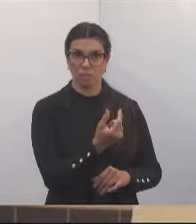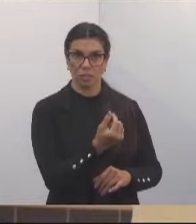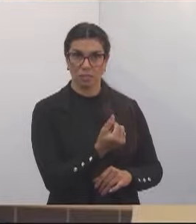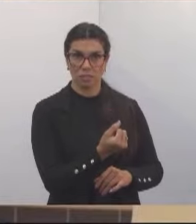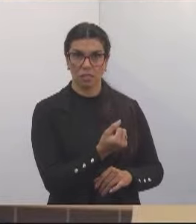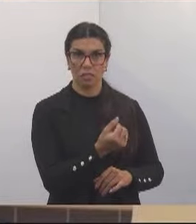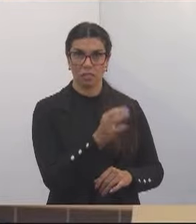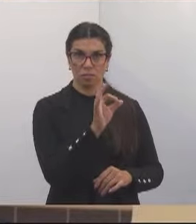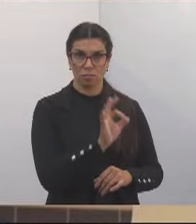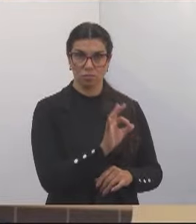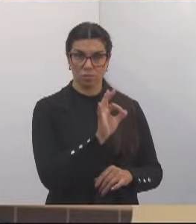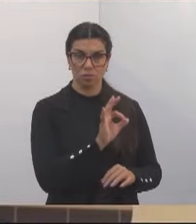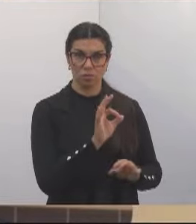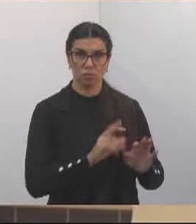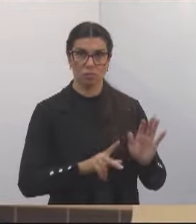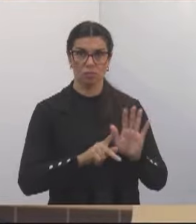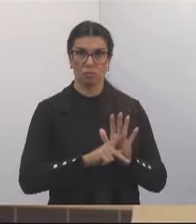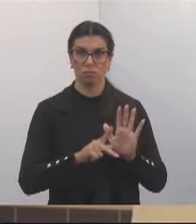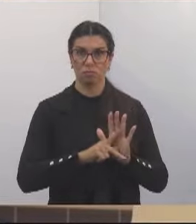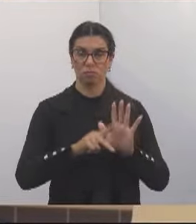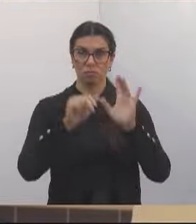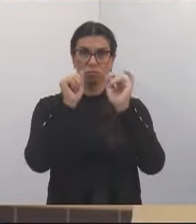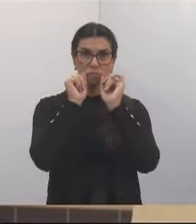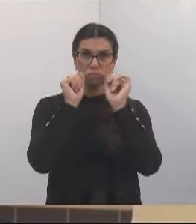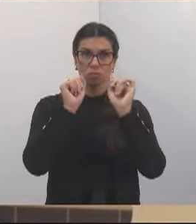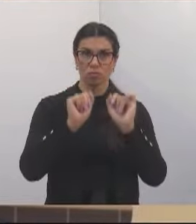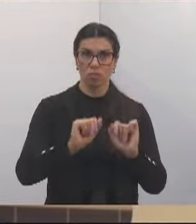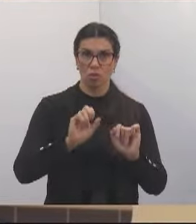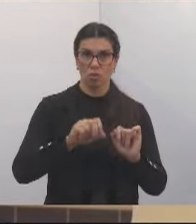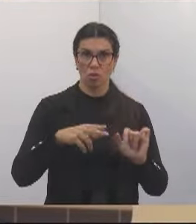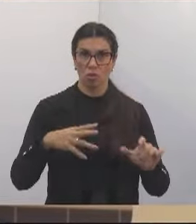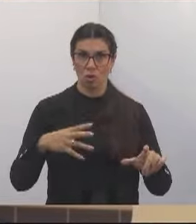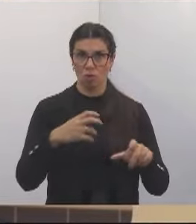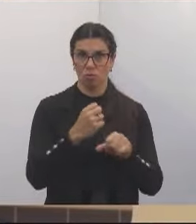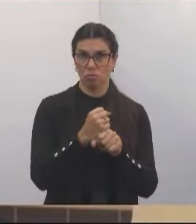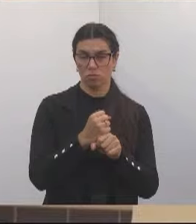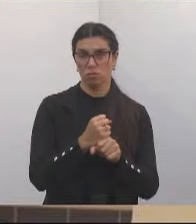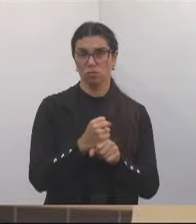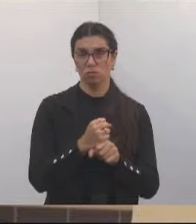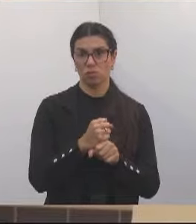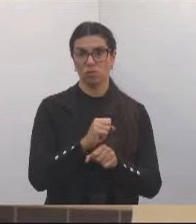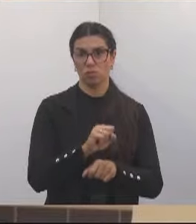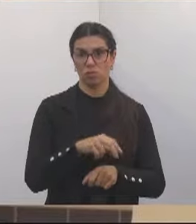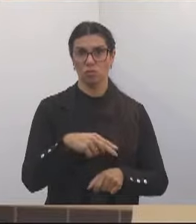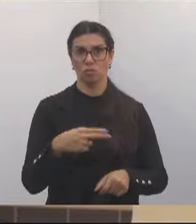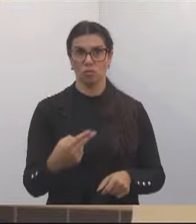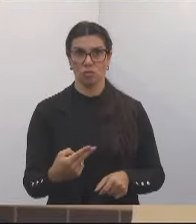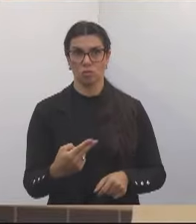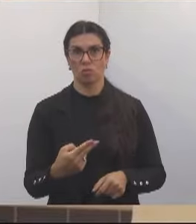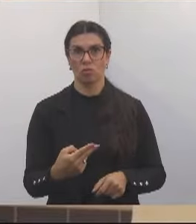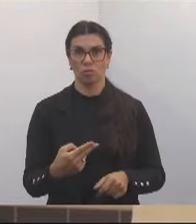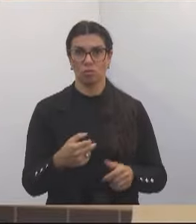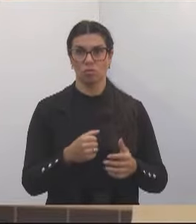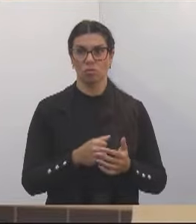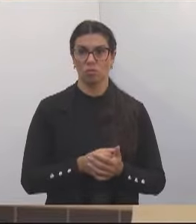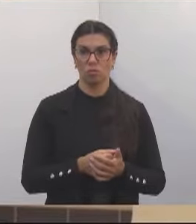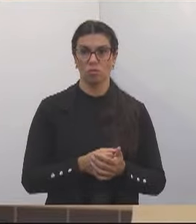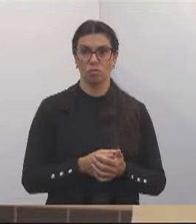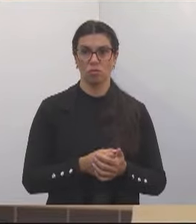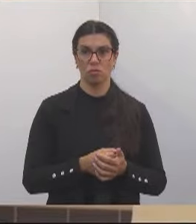da remuneração ou a totalidade ou vantagem patrimonial